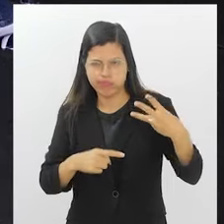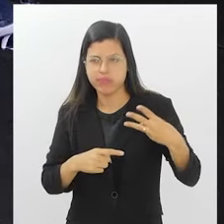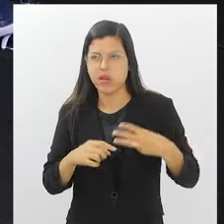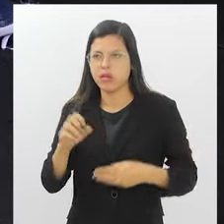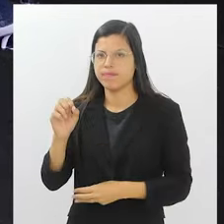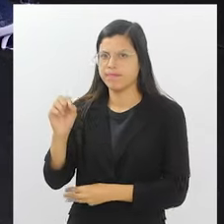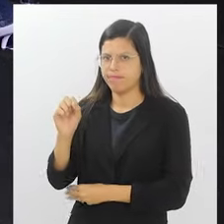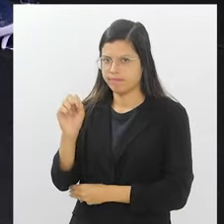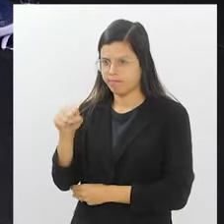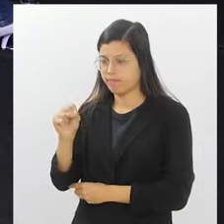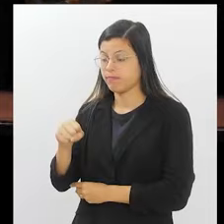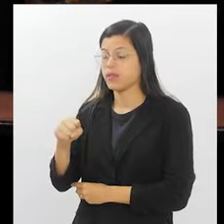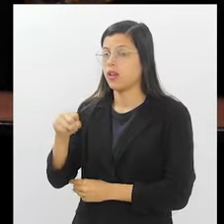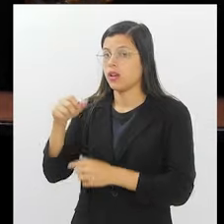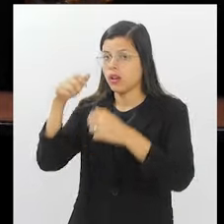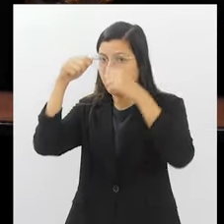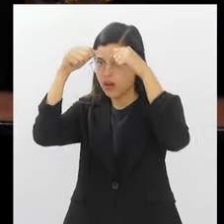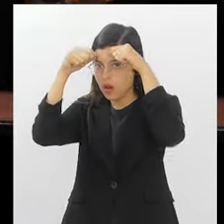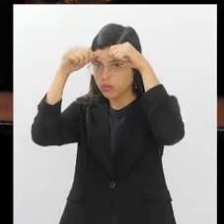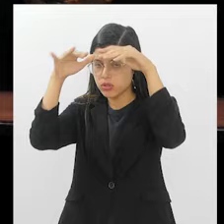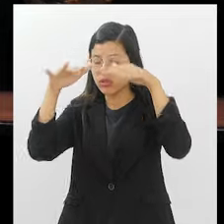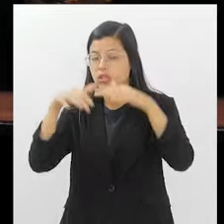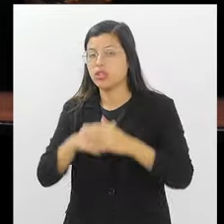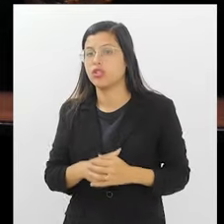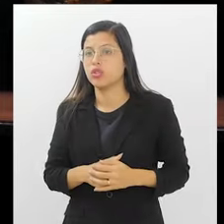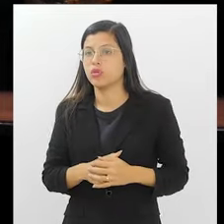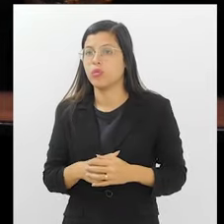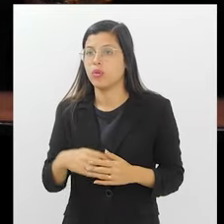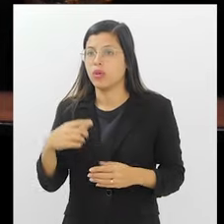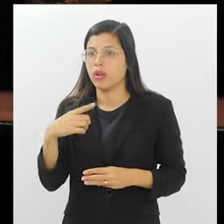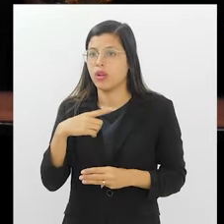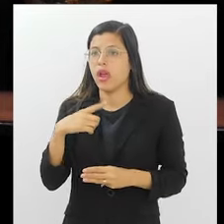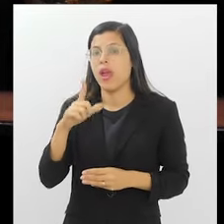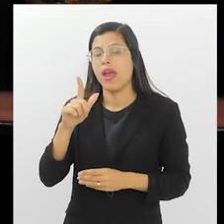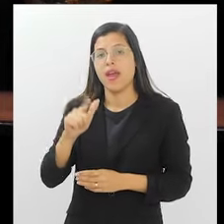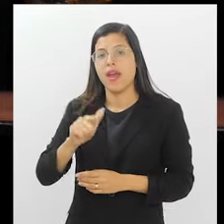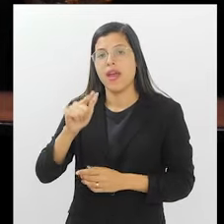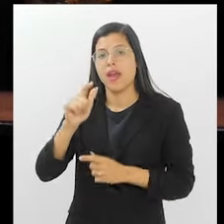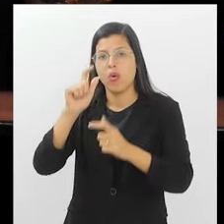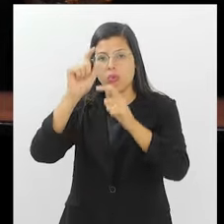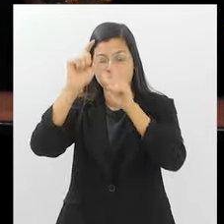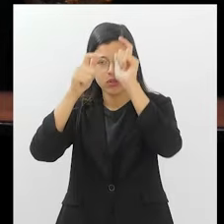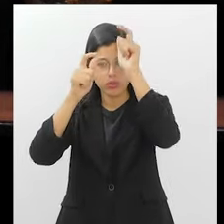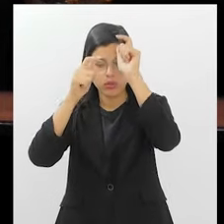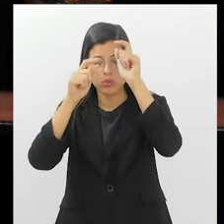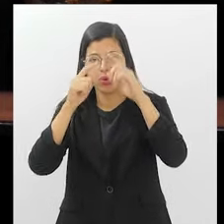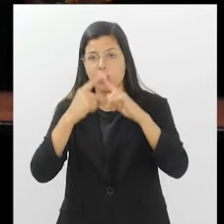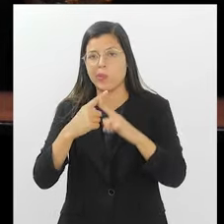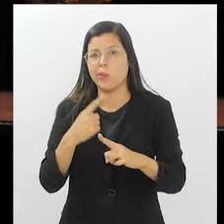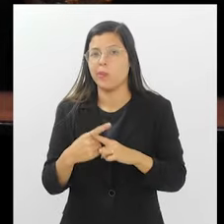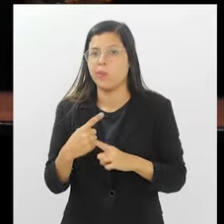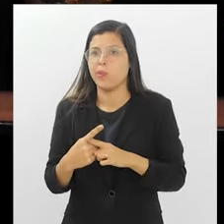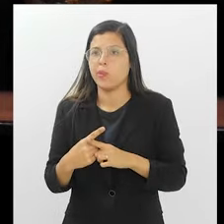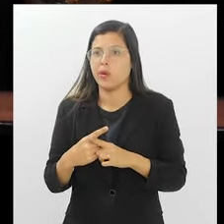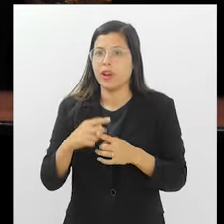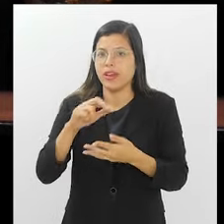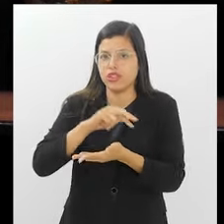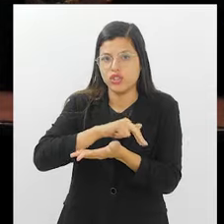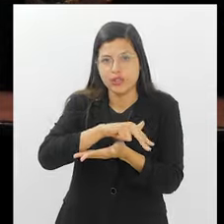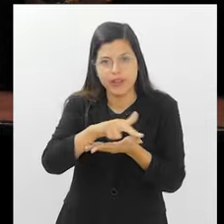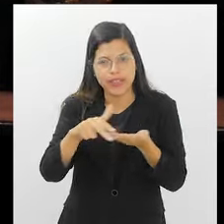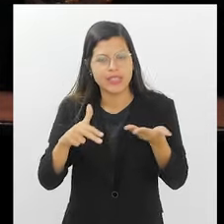Tem. Transtorno do espectro autista, exatamente, se enquadra no espectro porque se refere